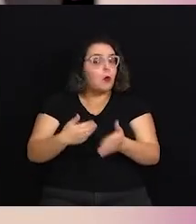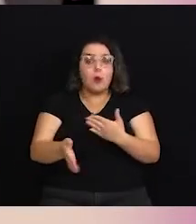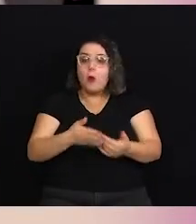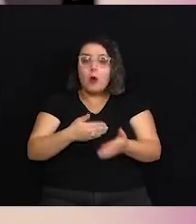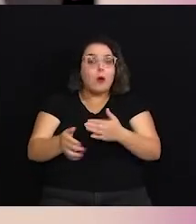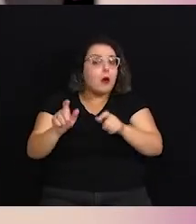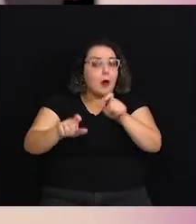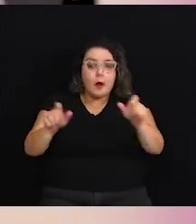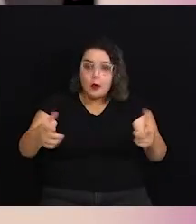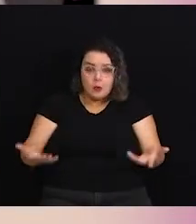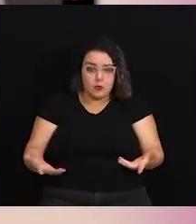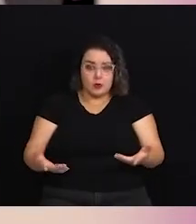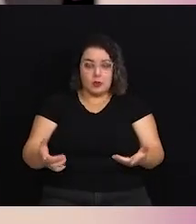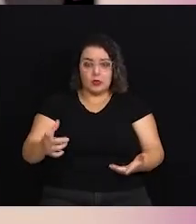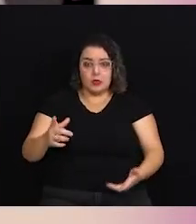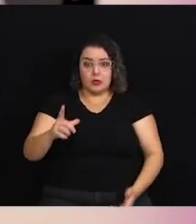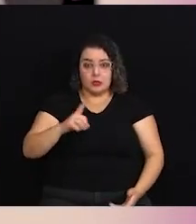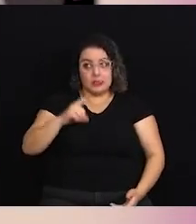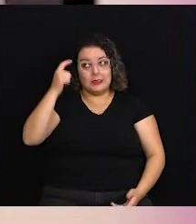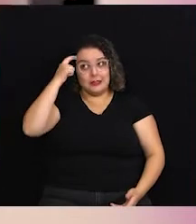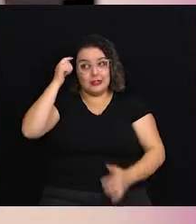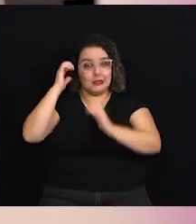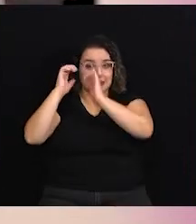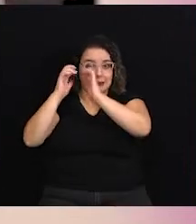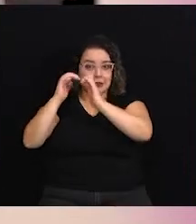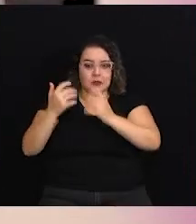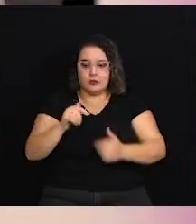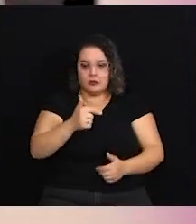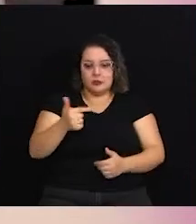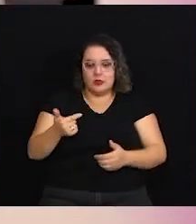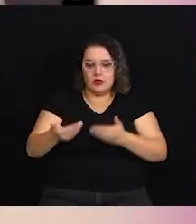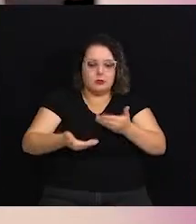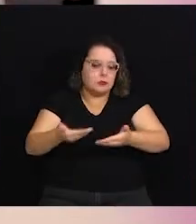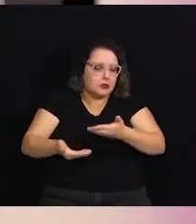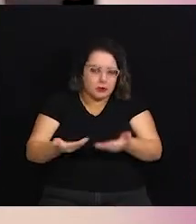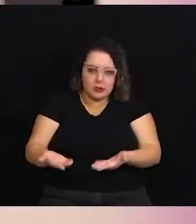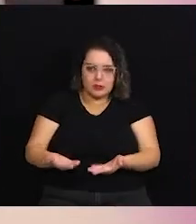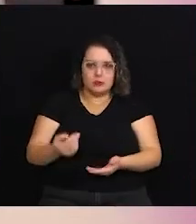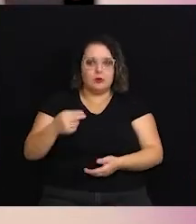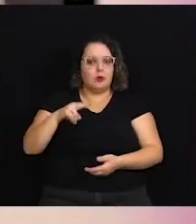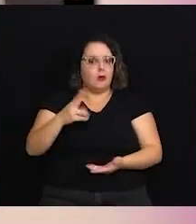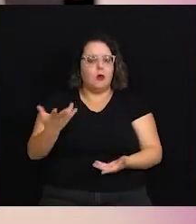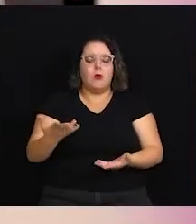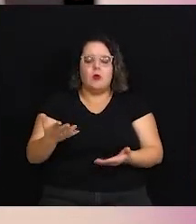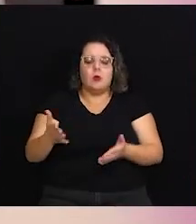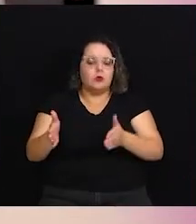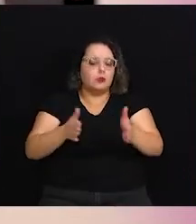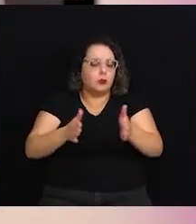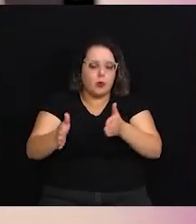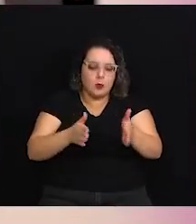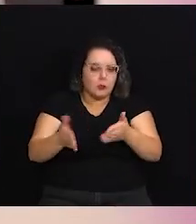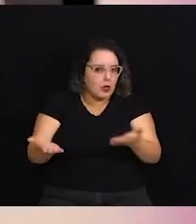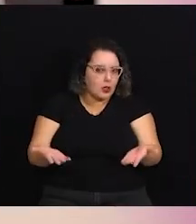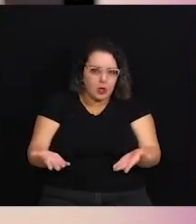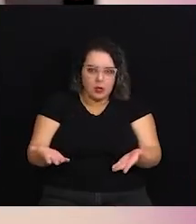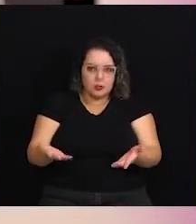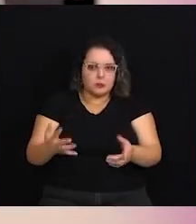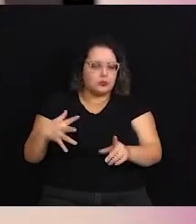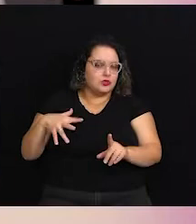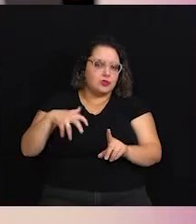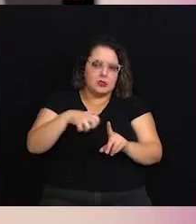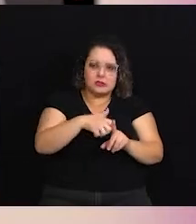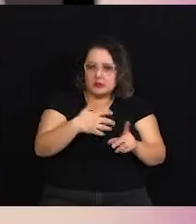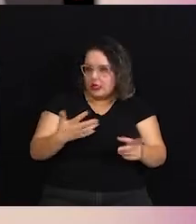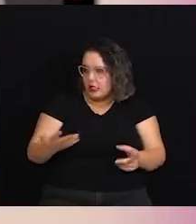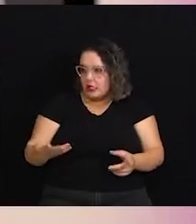qualquer um de nós qualquer um que pelo cérebro e que não tenha cuidado Ou que tenha sido envolvido num determinado situação de